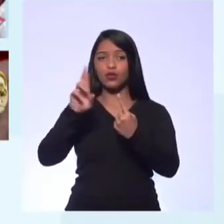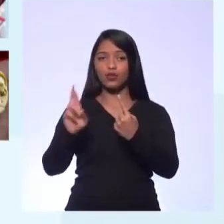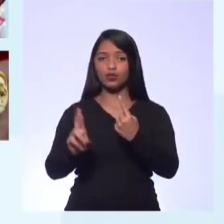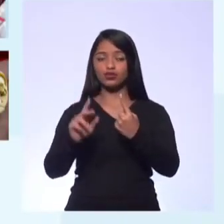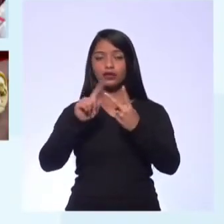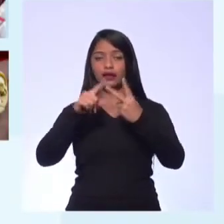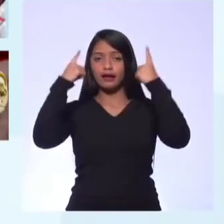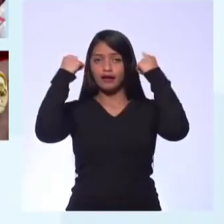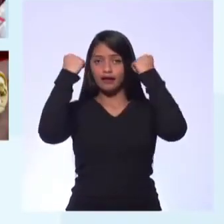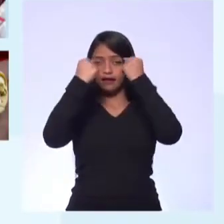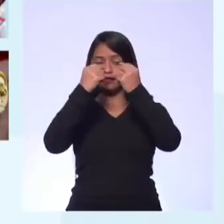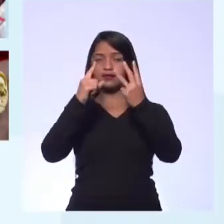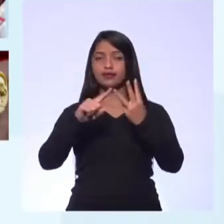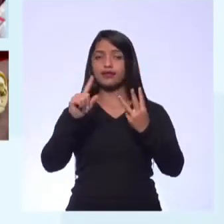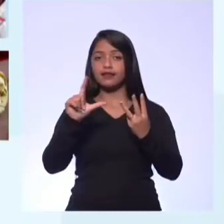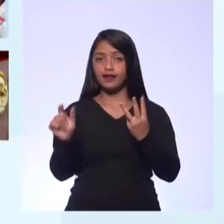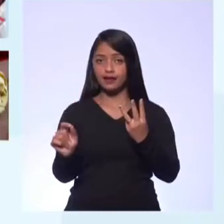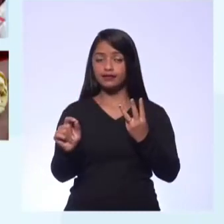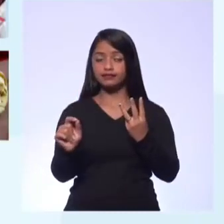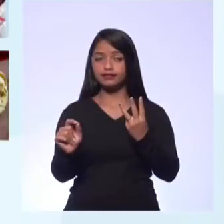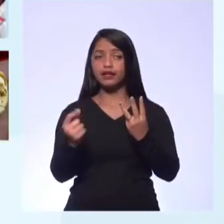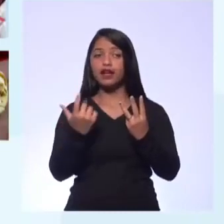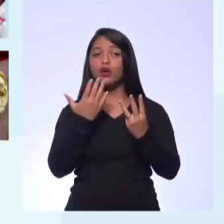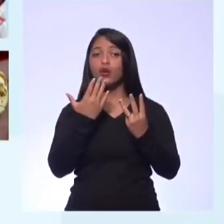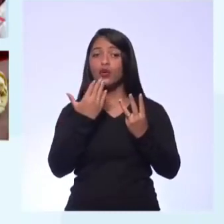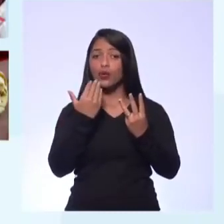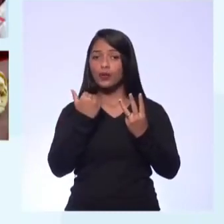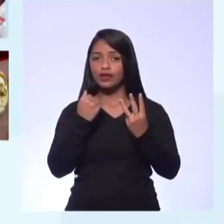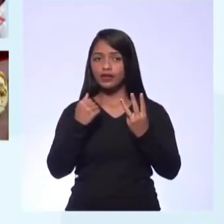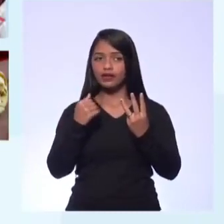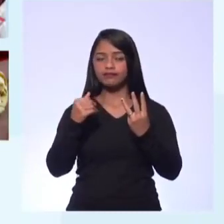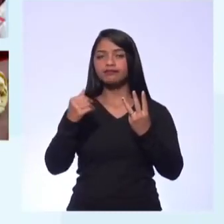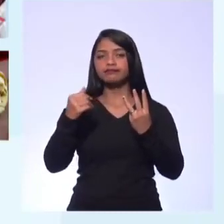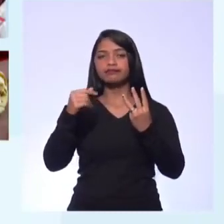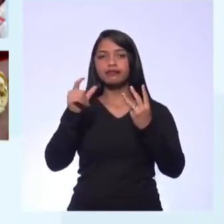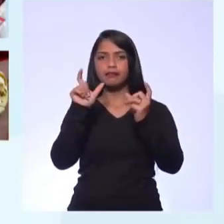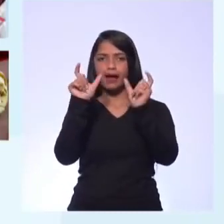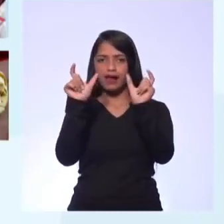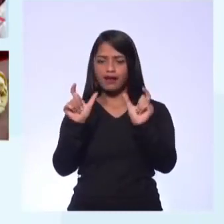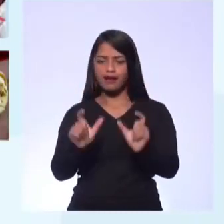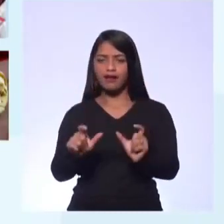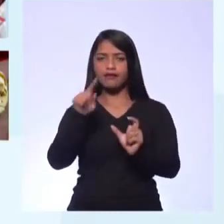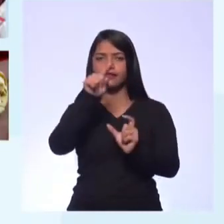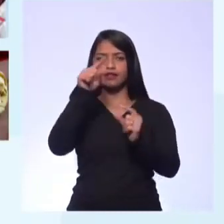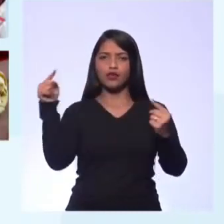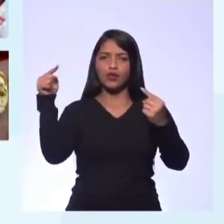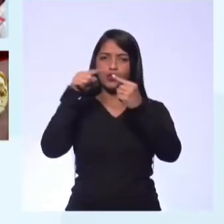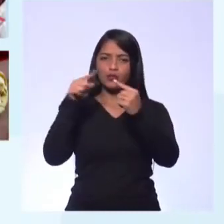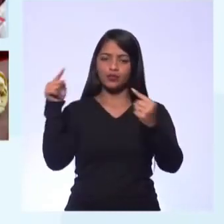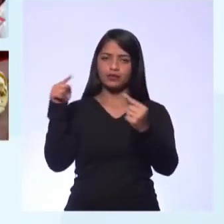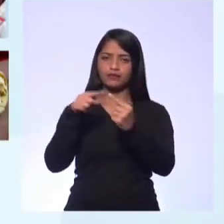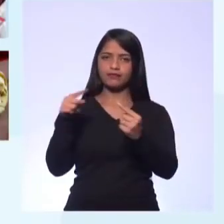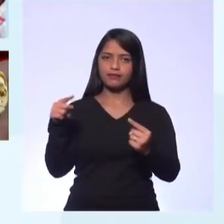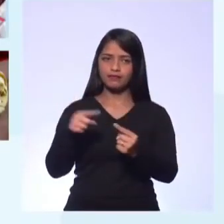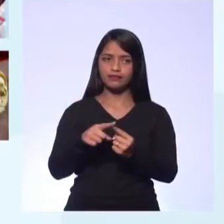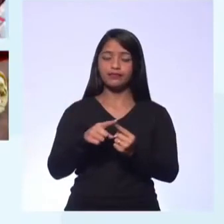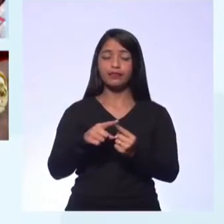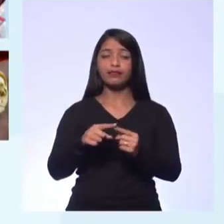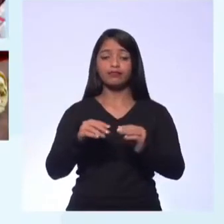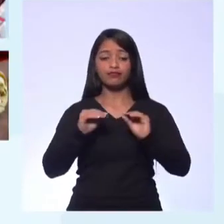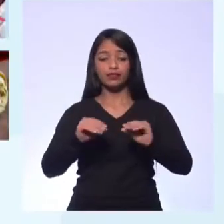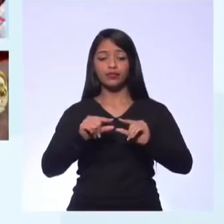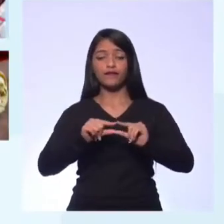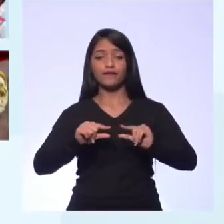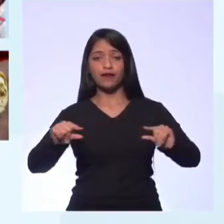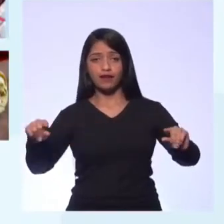Italy, né? E aí vocês vão relacionar com as palavras embaixo aí. Então, vocês vão escrever as frases seguindo o modelo que está